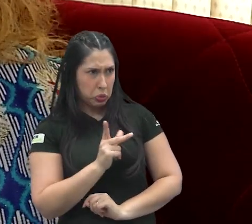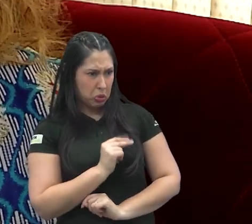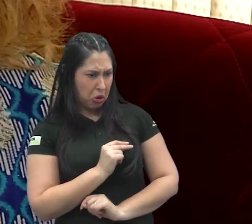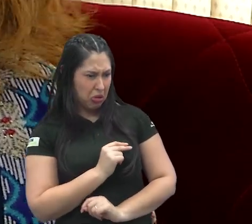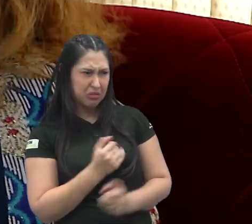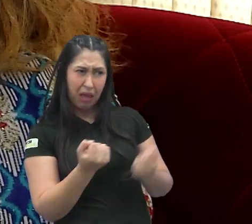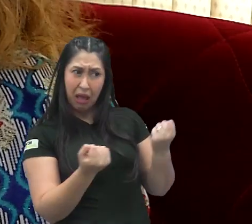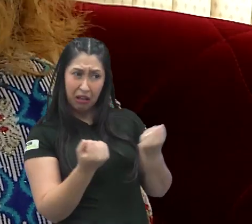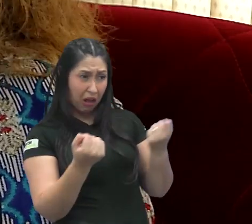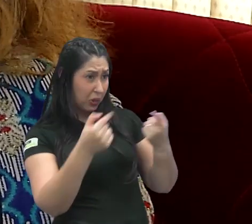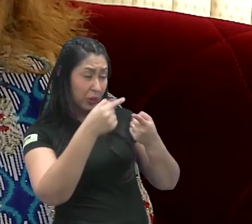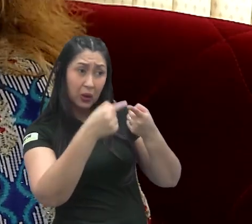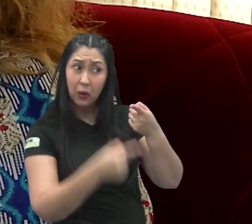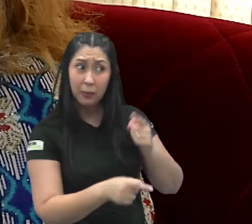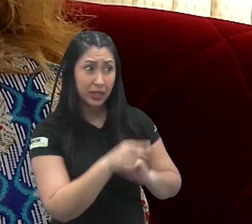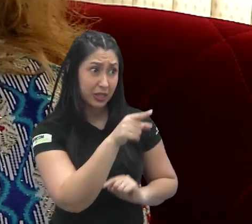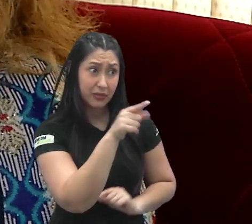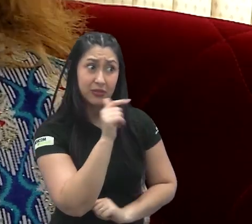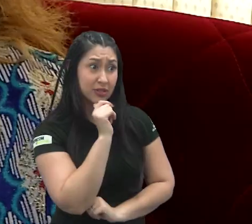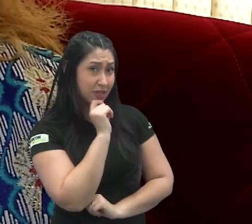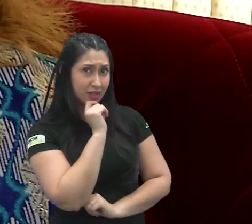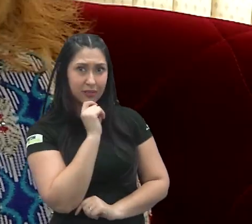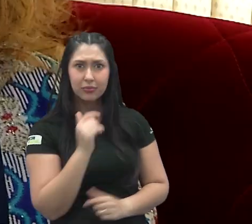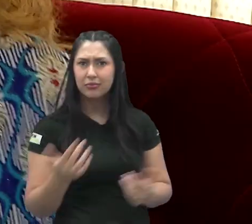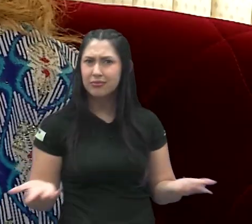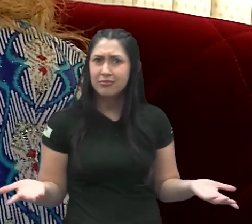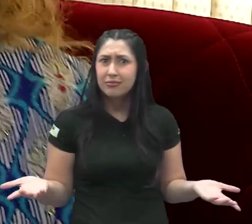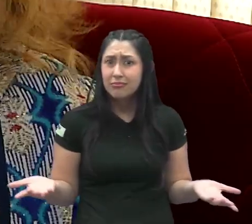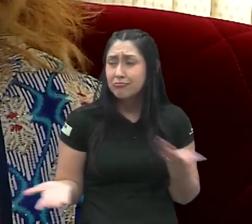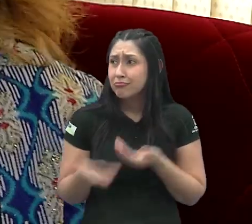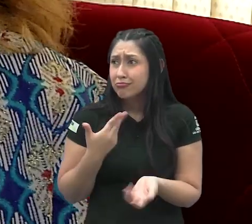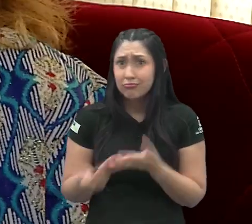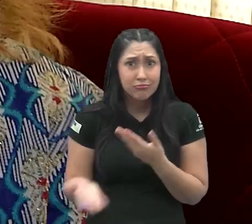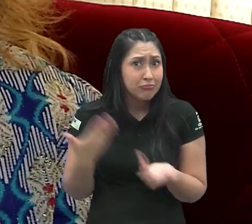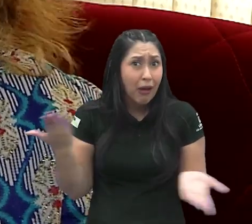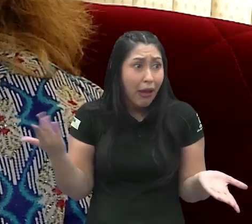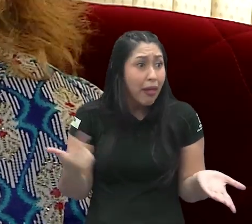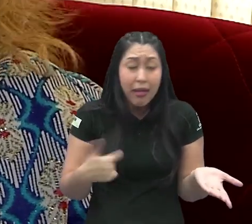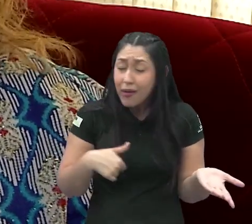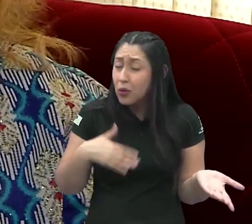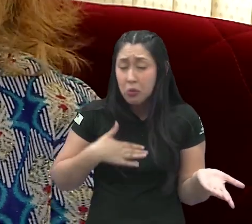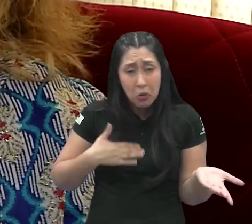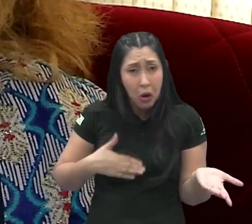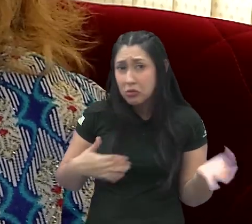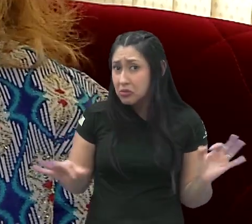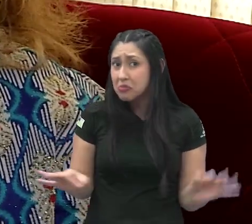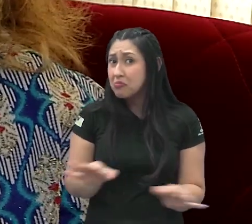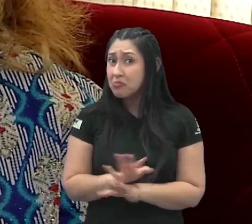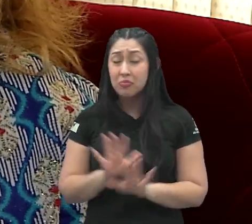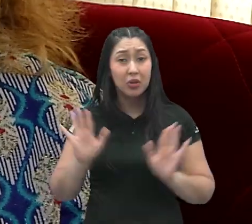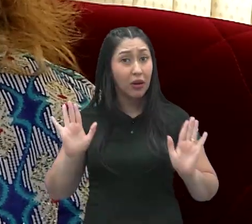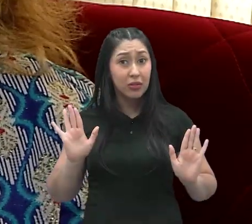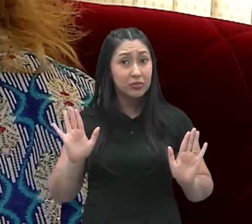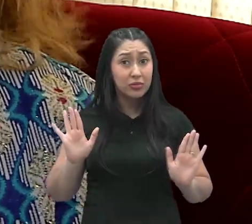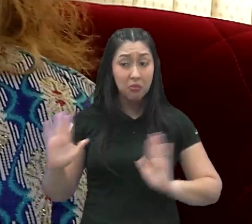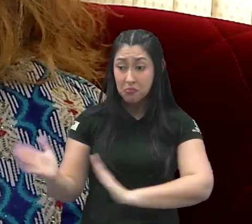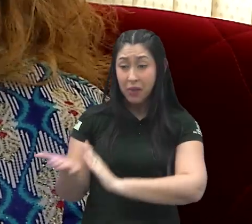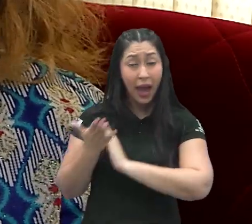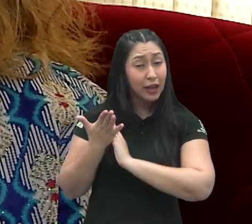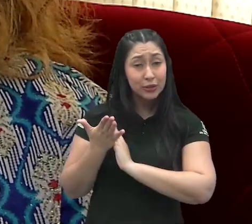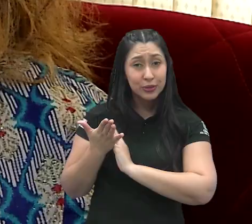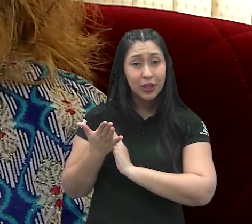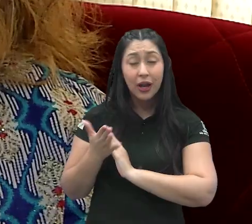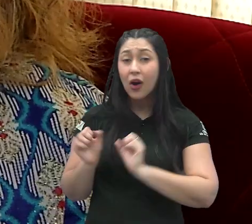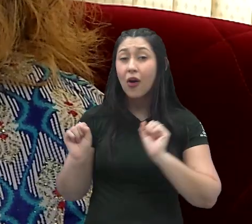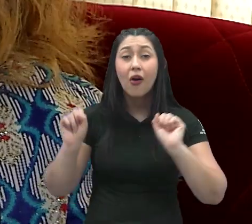inclusive. Nossa, esse carro não combina com você, doutora. Não, mas eu gosto do carro e tá bom para mim. Ele